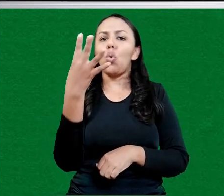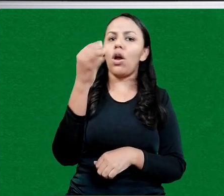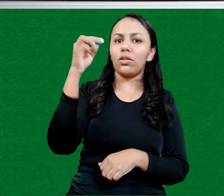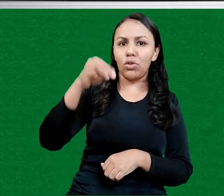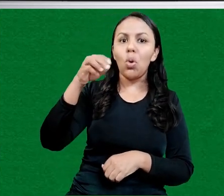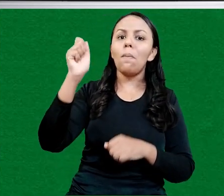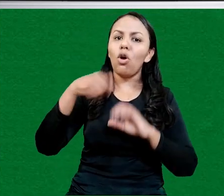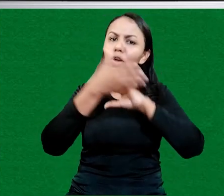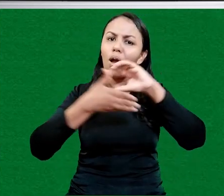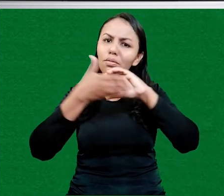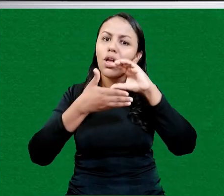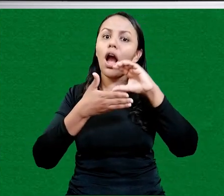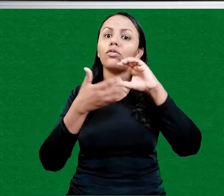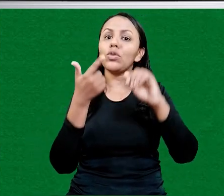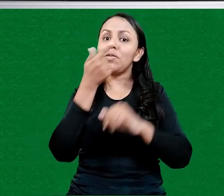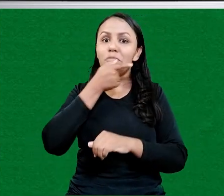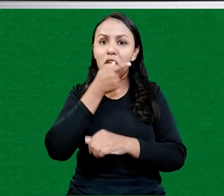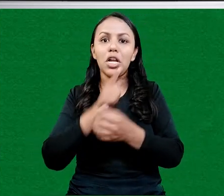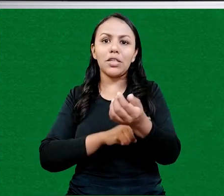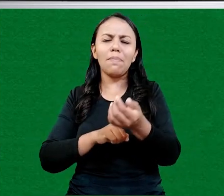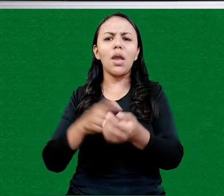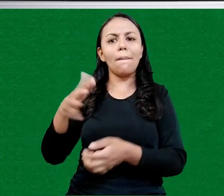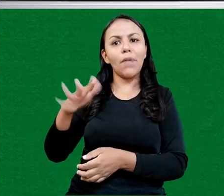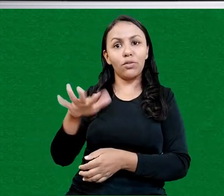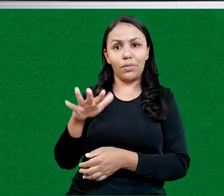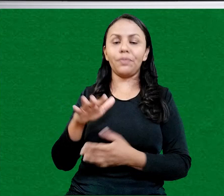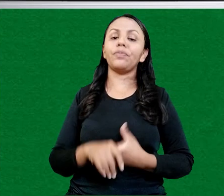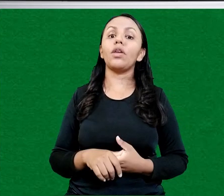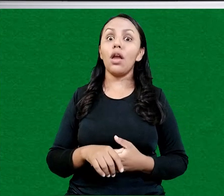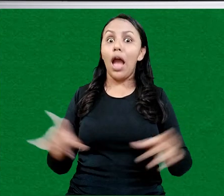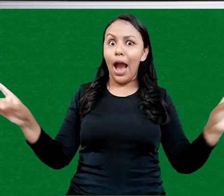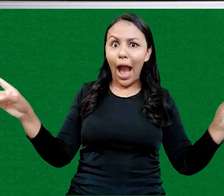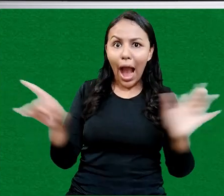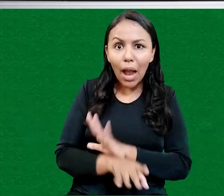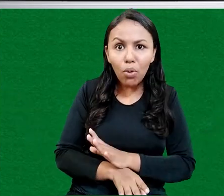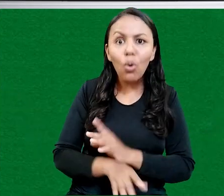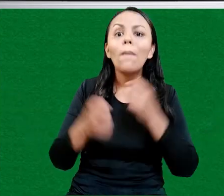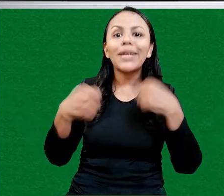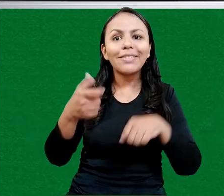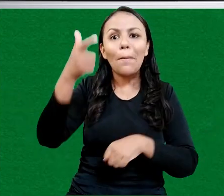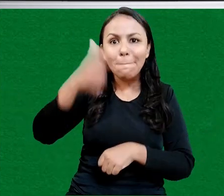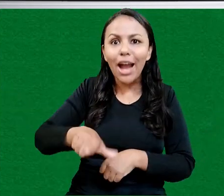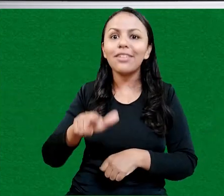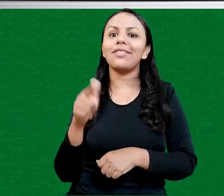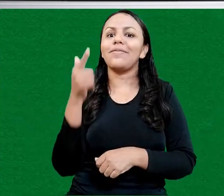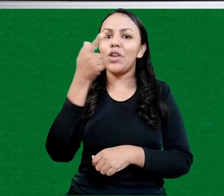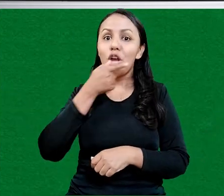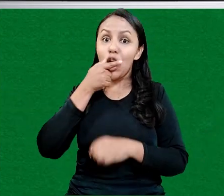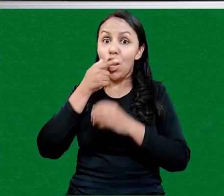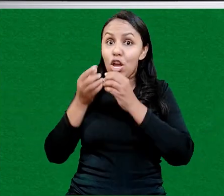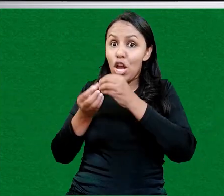carboidratos de índice glicêmico moderado, e quando eu termino o treinamento, eu preciso recuperar o glicogênio. Lembra do glicogênio? É